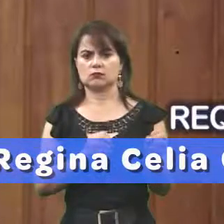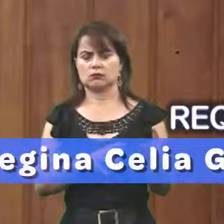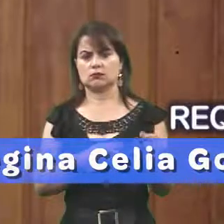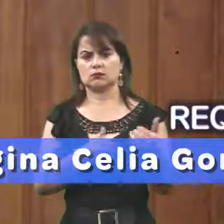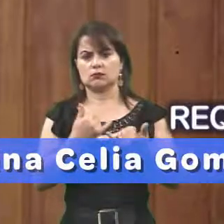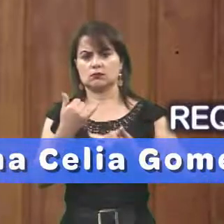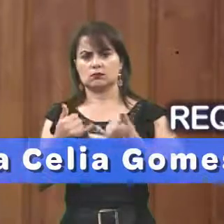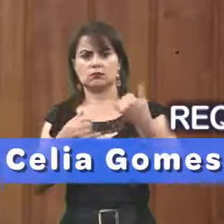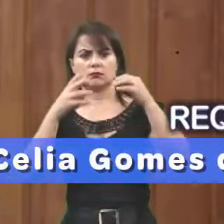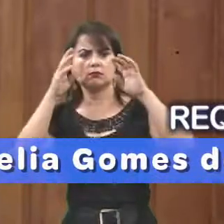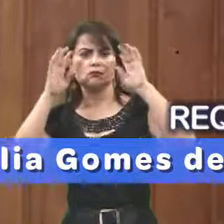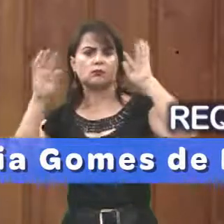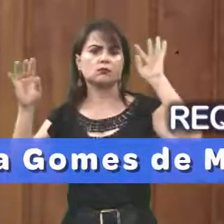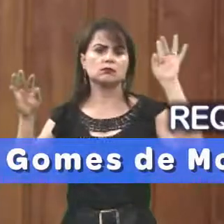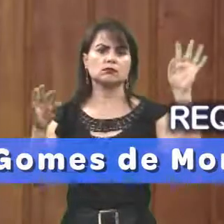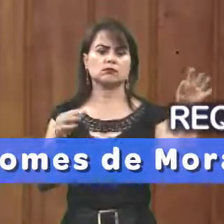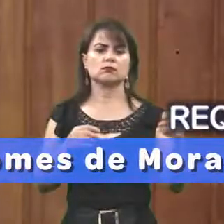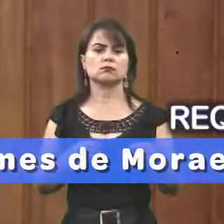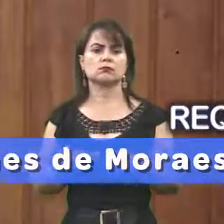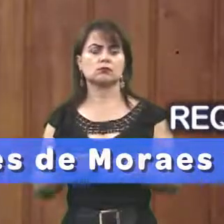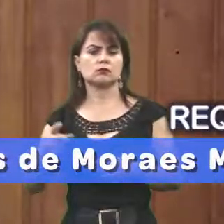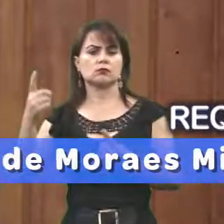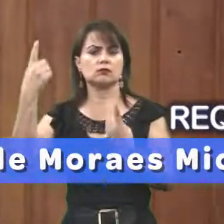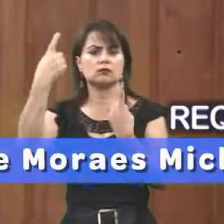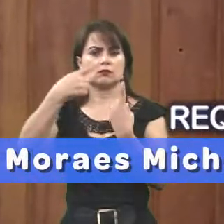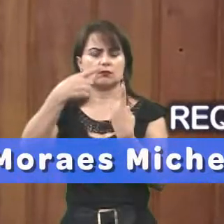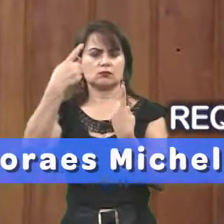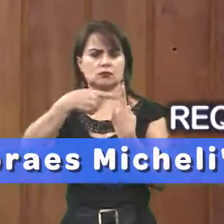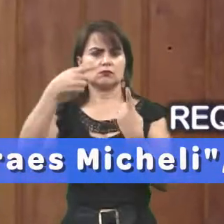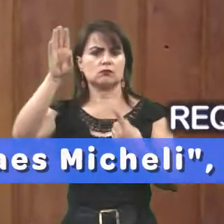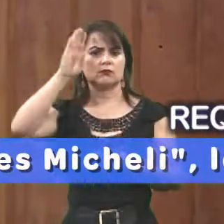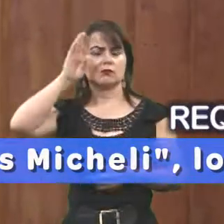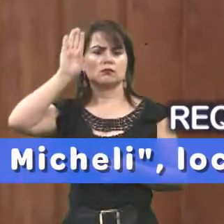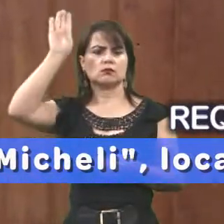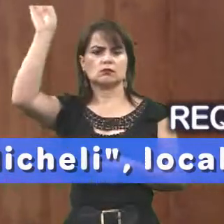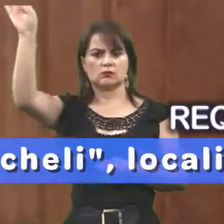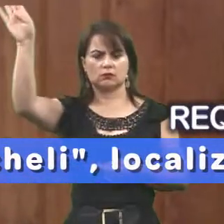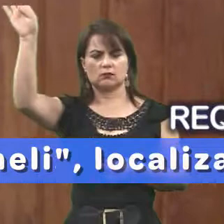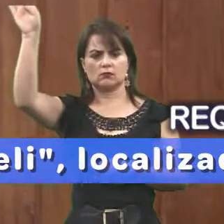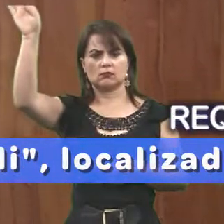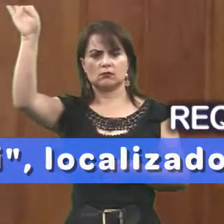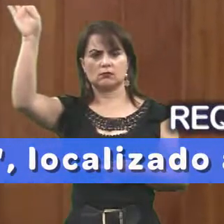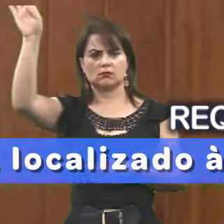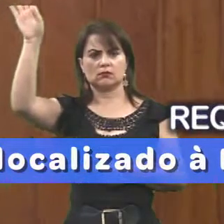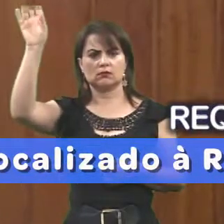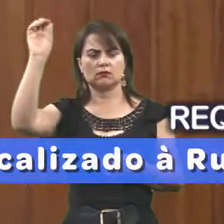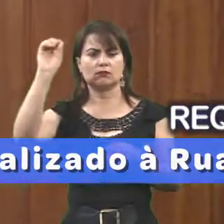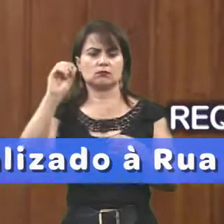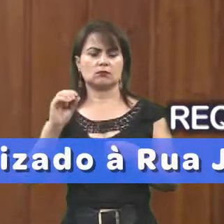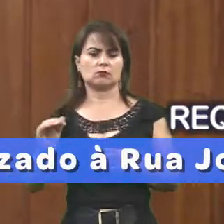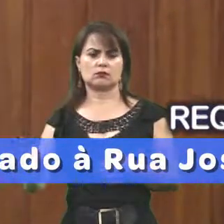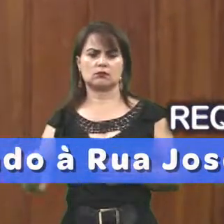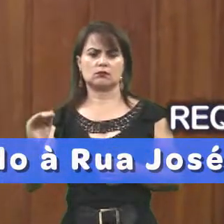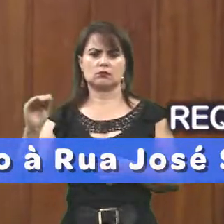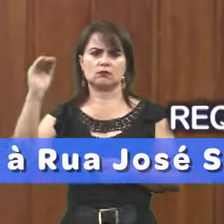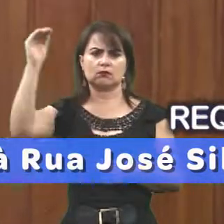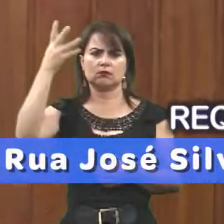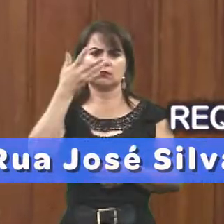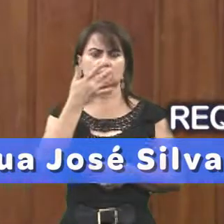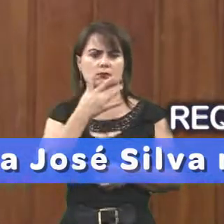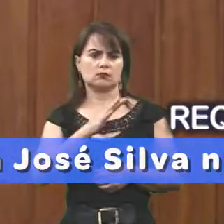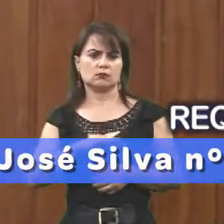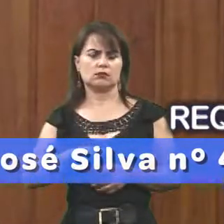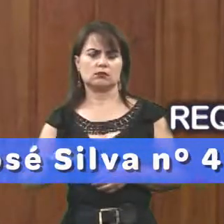esporte são peças fundamentais para que se possa ter uma formação das